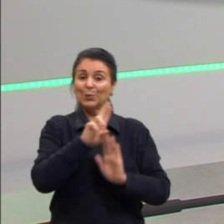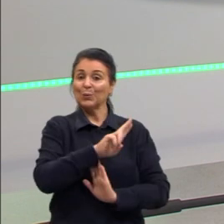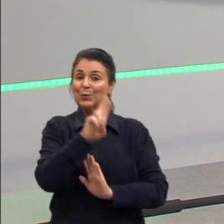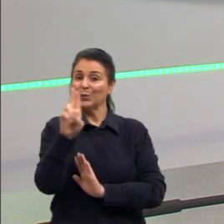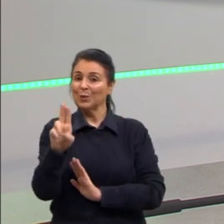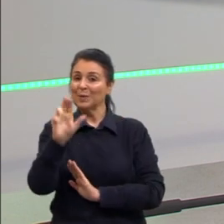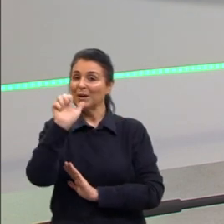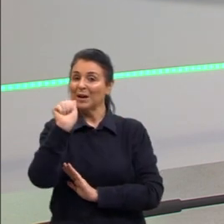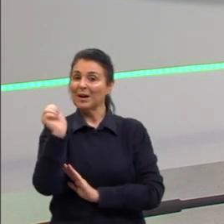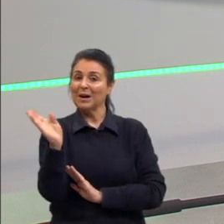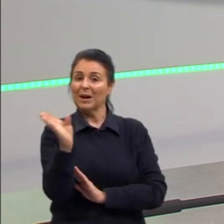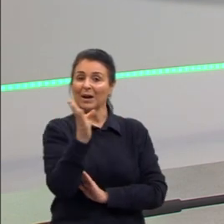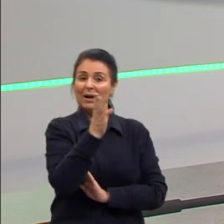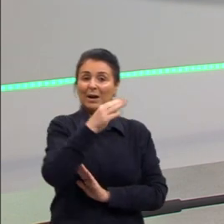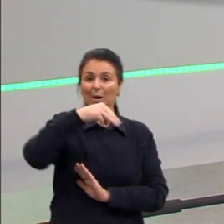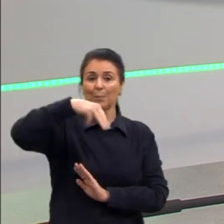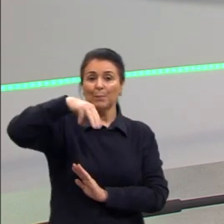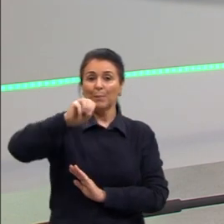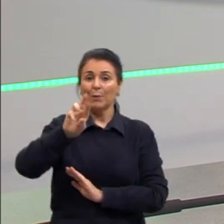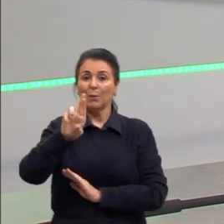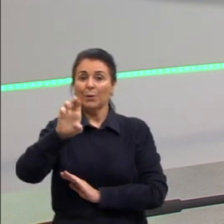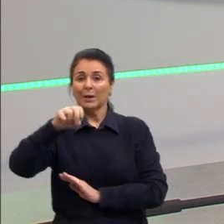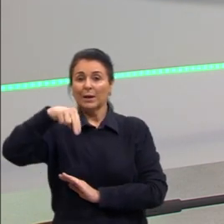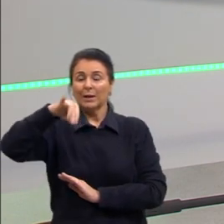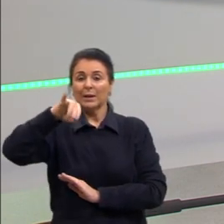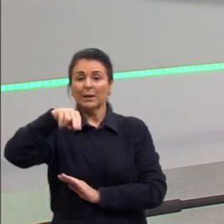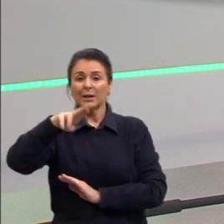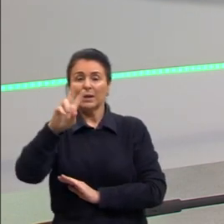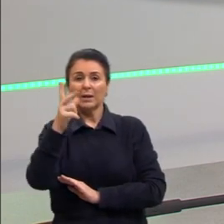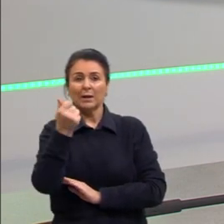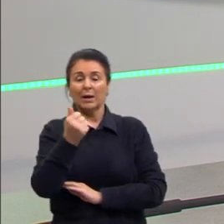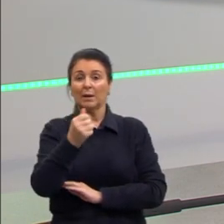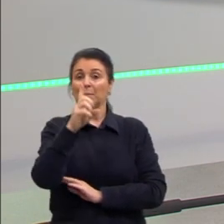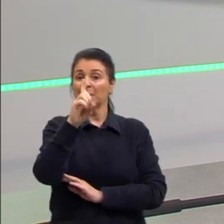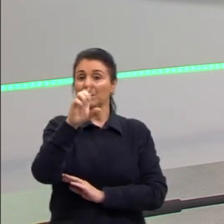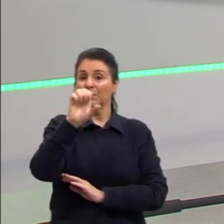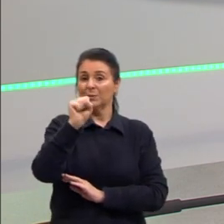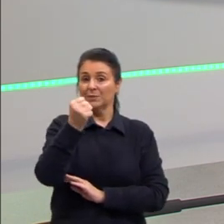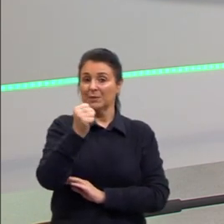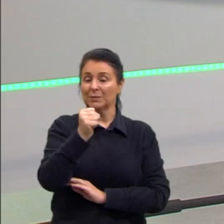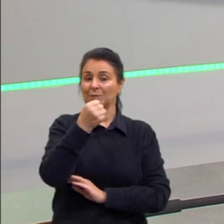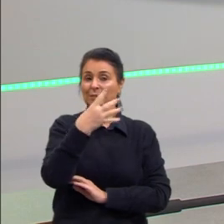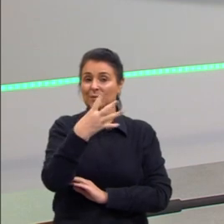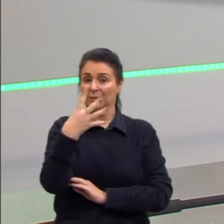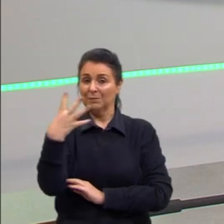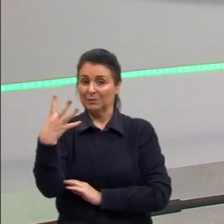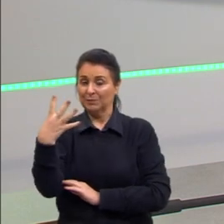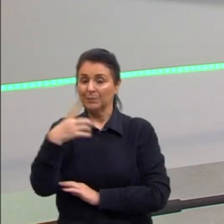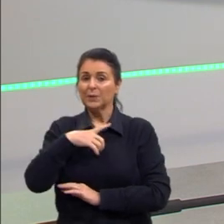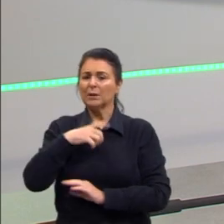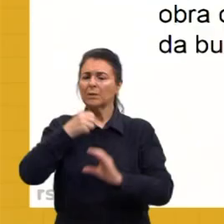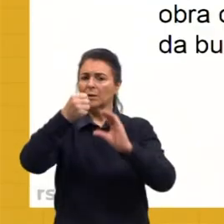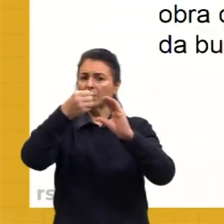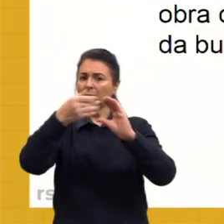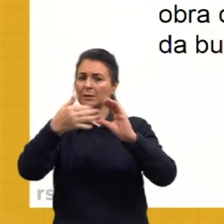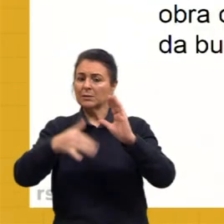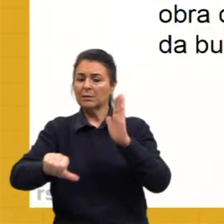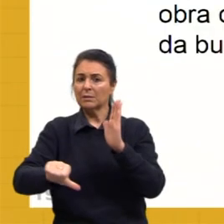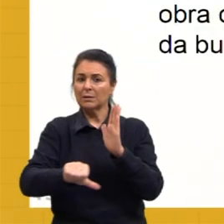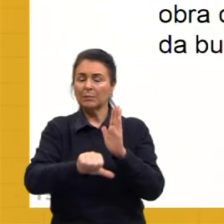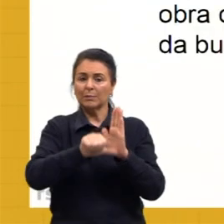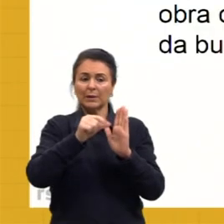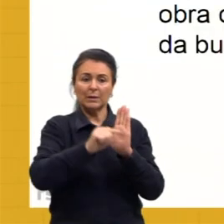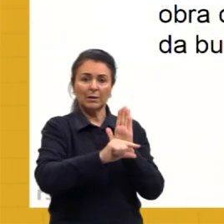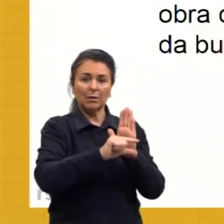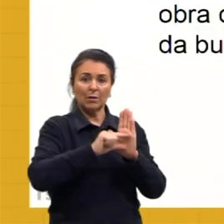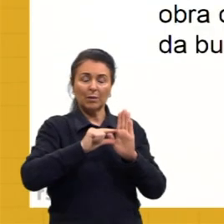Moreninha que é publicado em 1844 e esse romance ele é caracterizado como a primeira